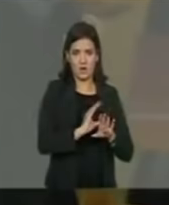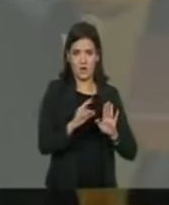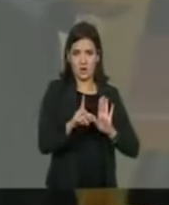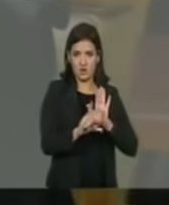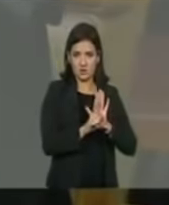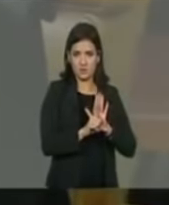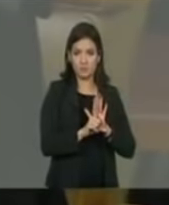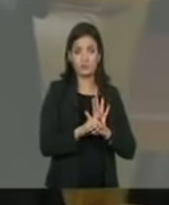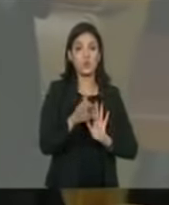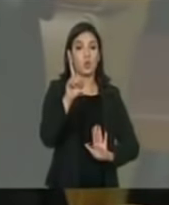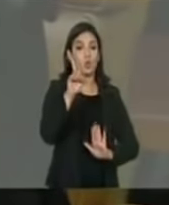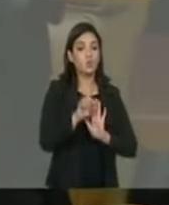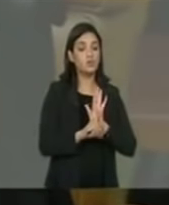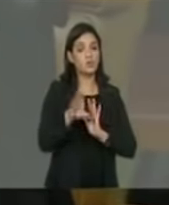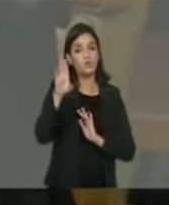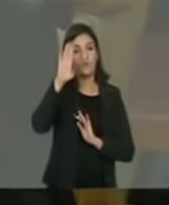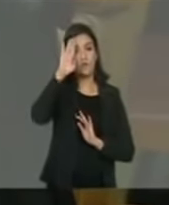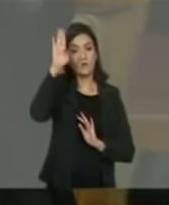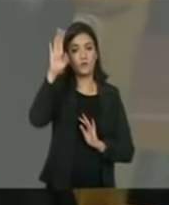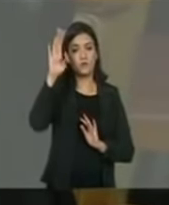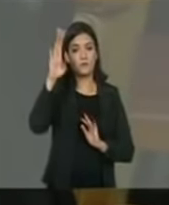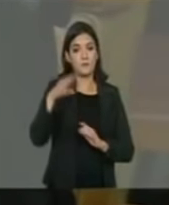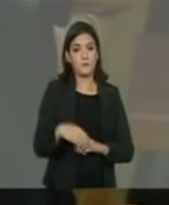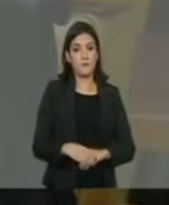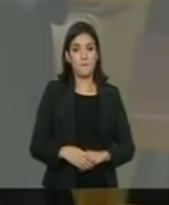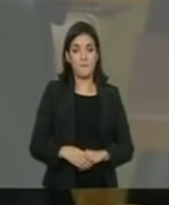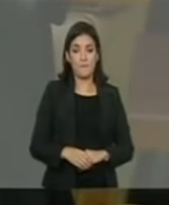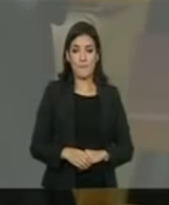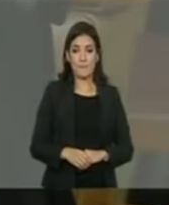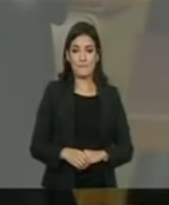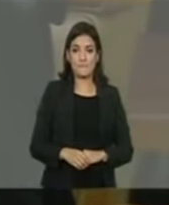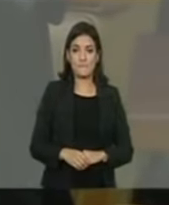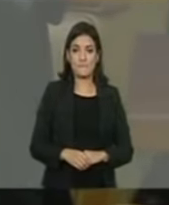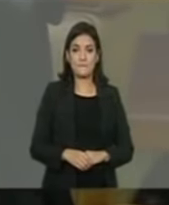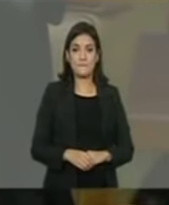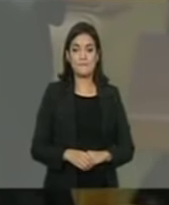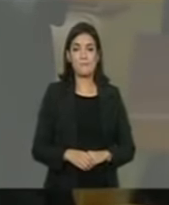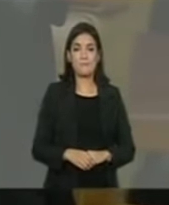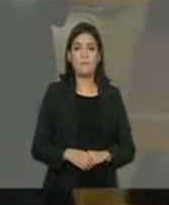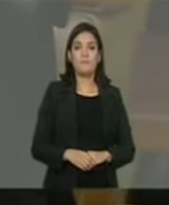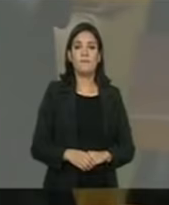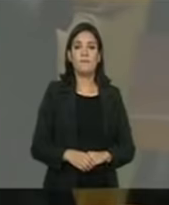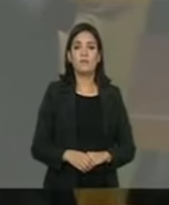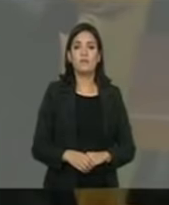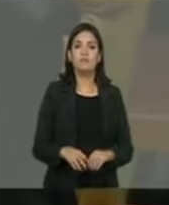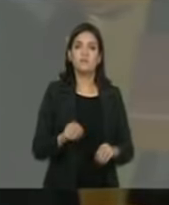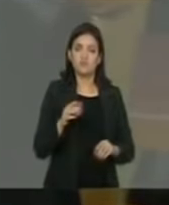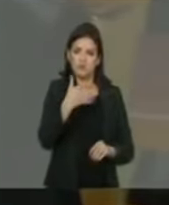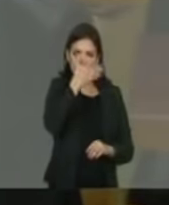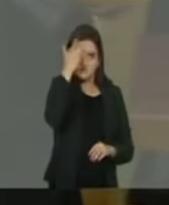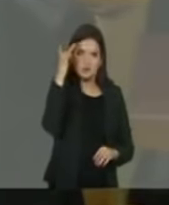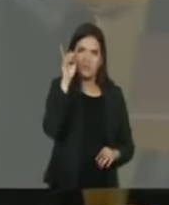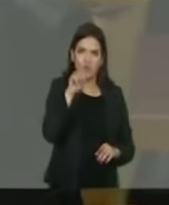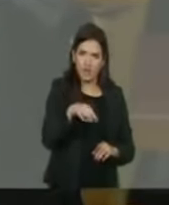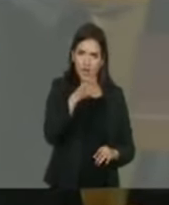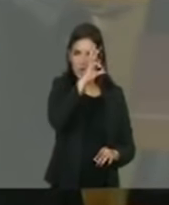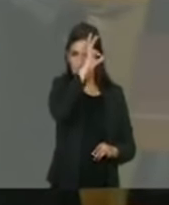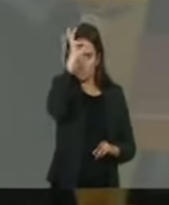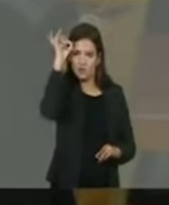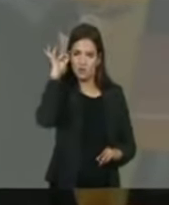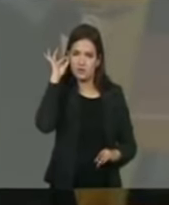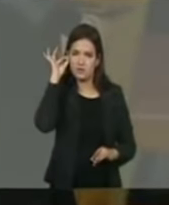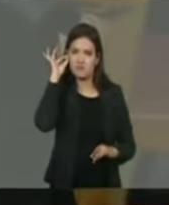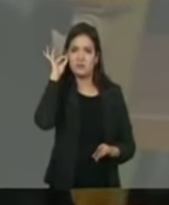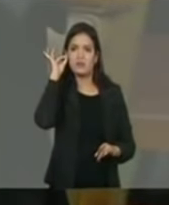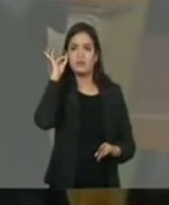direito fundamental de ser presumida inocente nos precisos termos em que